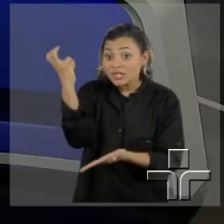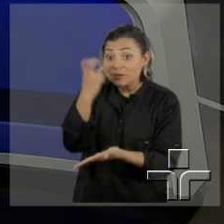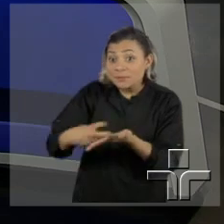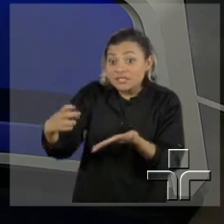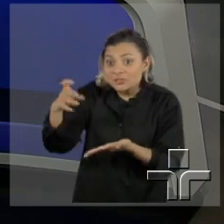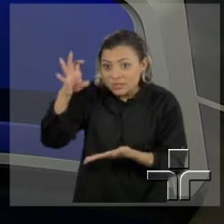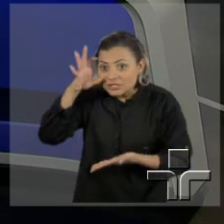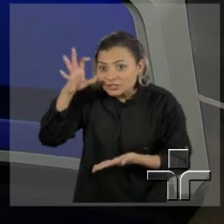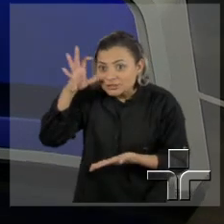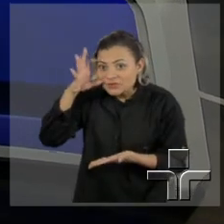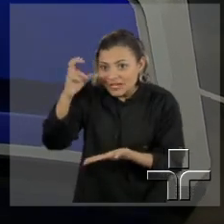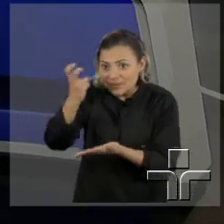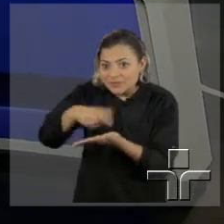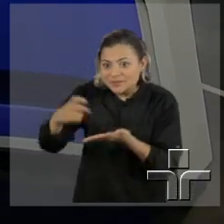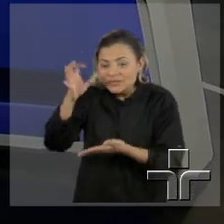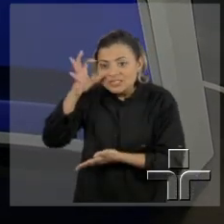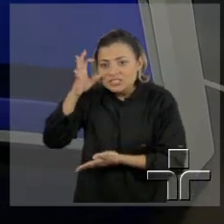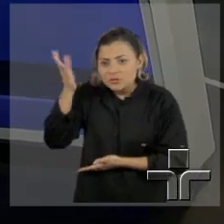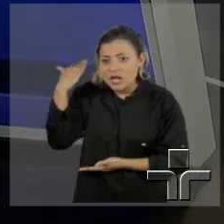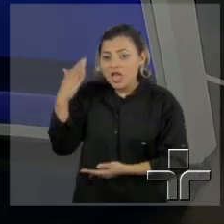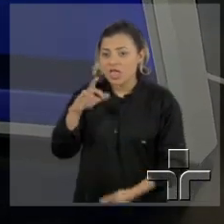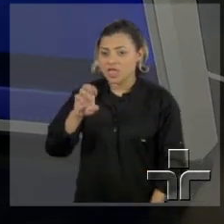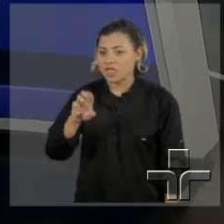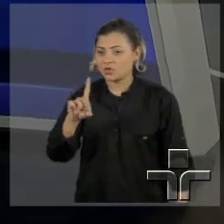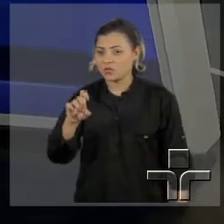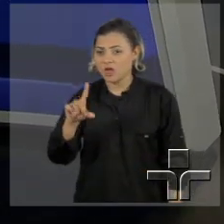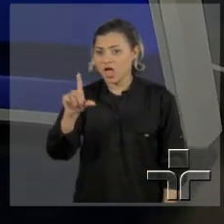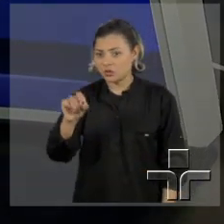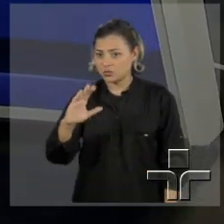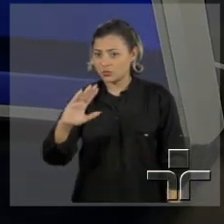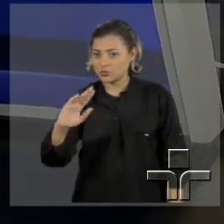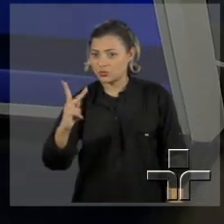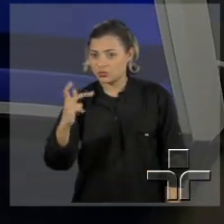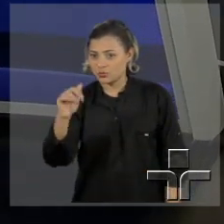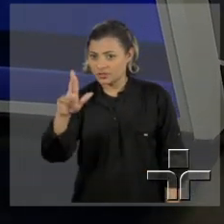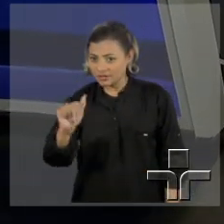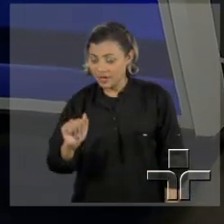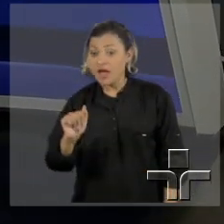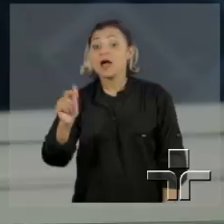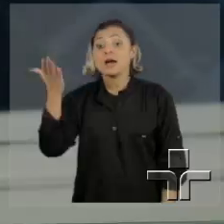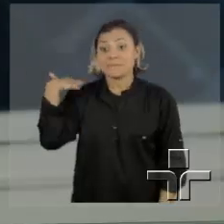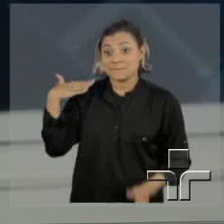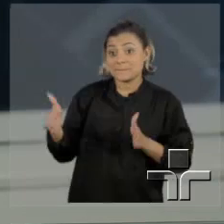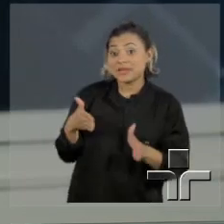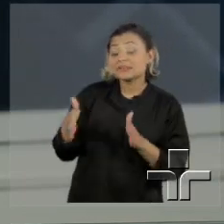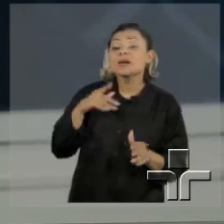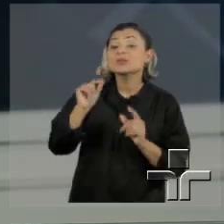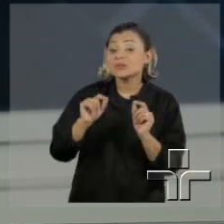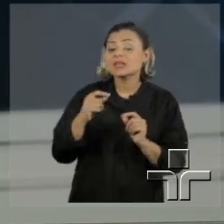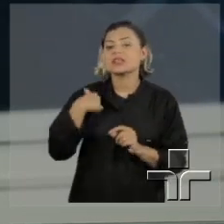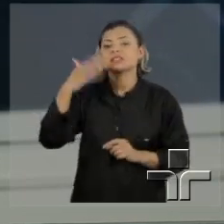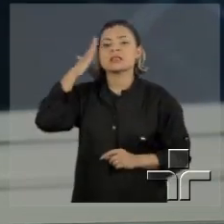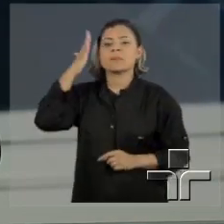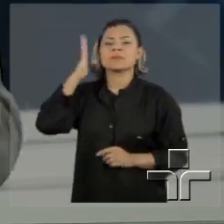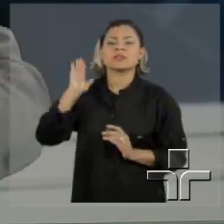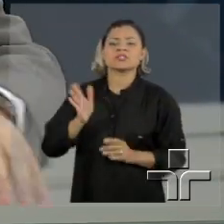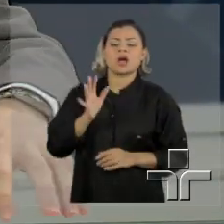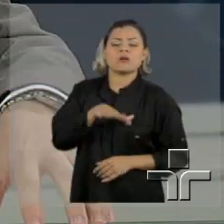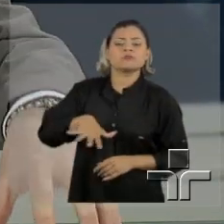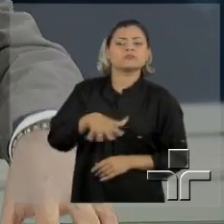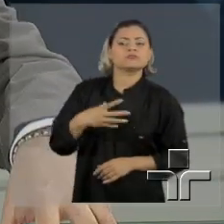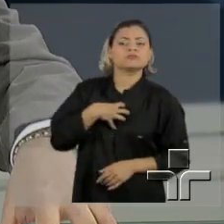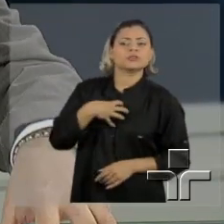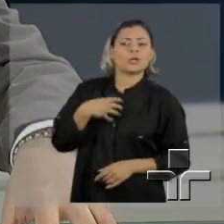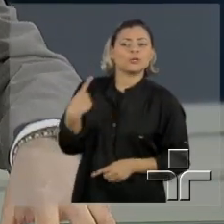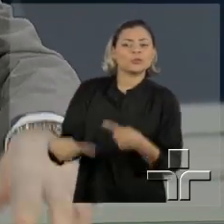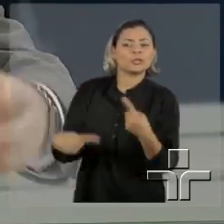ex-presidente Dilma, o Eduardo Cunha era aquele que conhecia os meandros, as fímbrias, como, né, que você colocou, da política. Então você tem